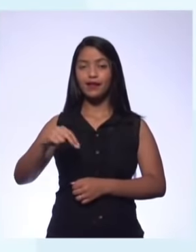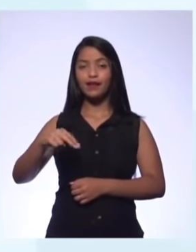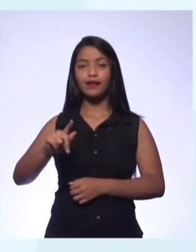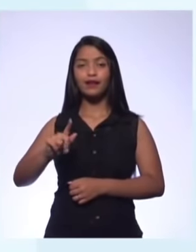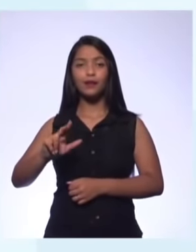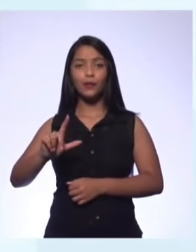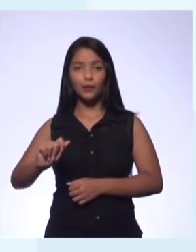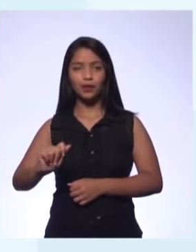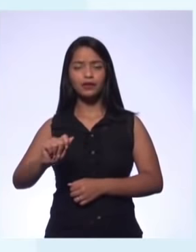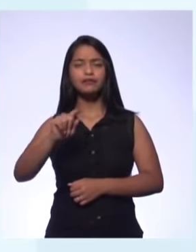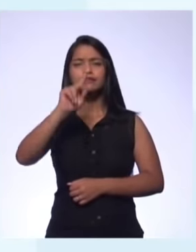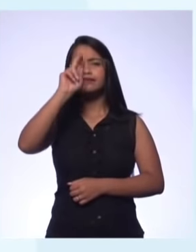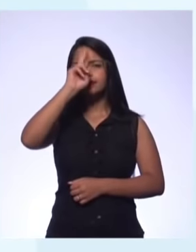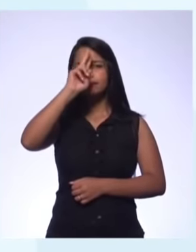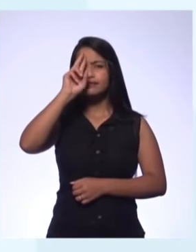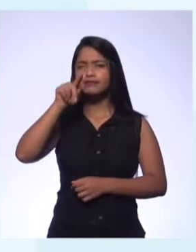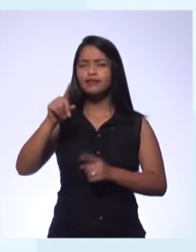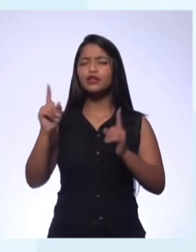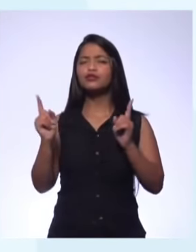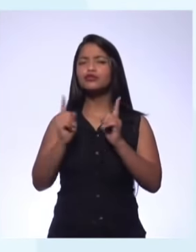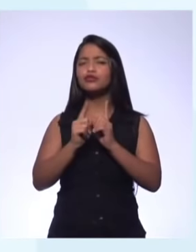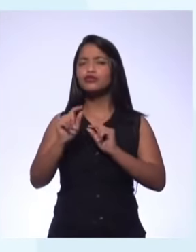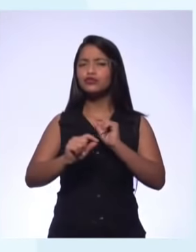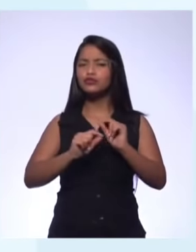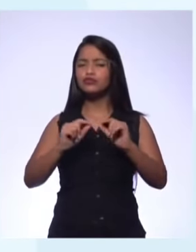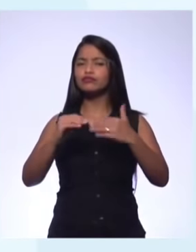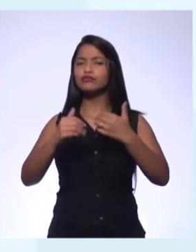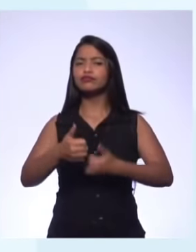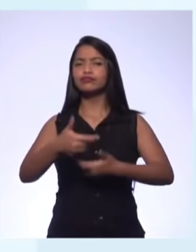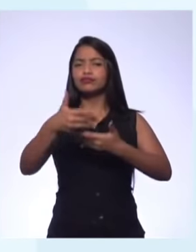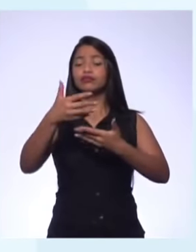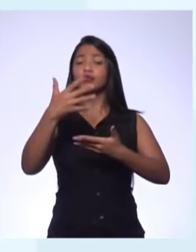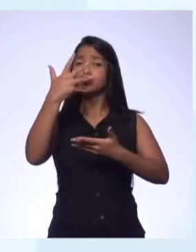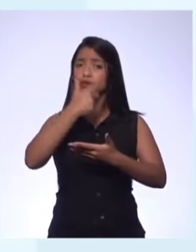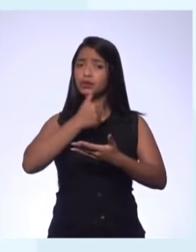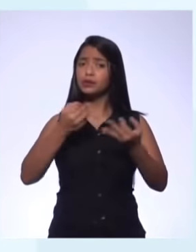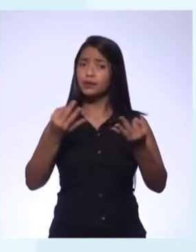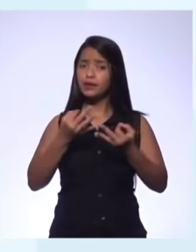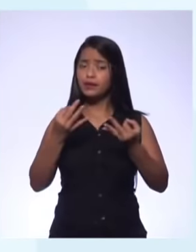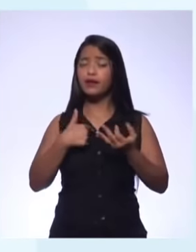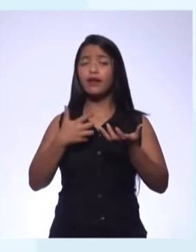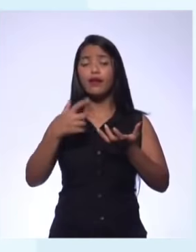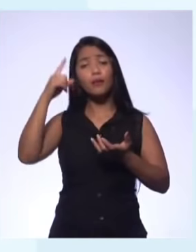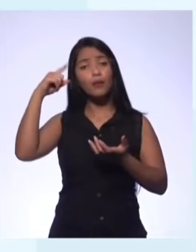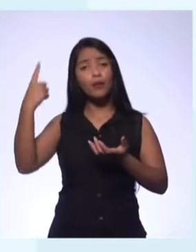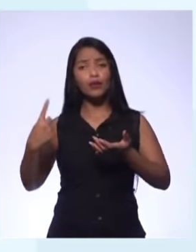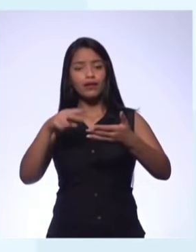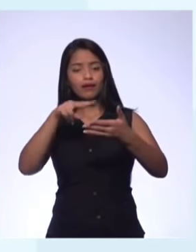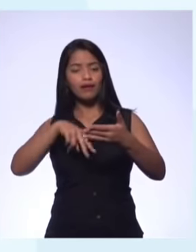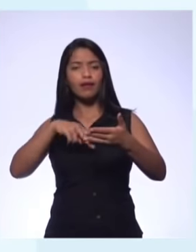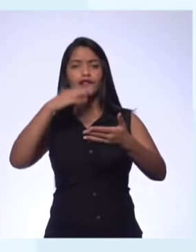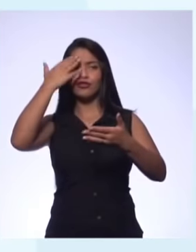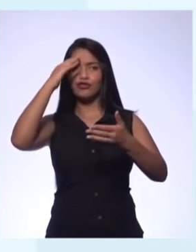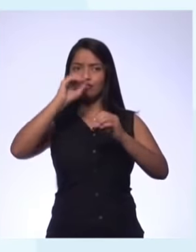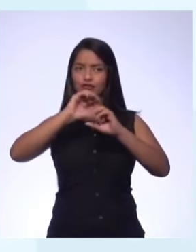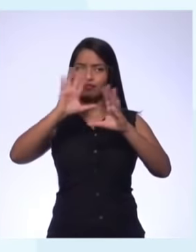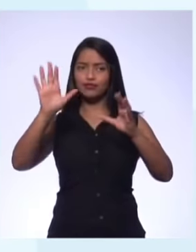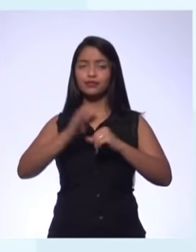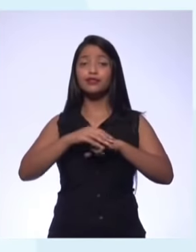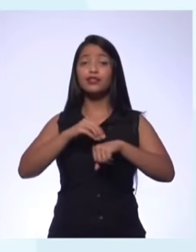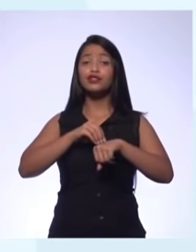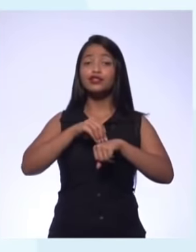você se lembra desse conto. Mas é para resumir bonitinho, porque eu quero que a Mônica depois entenda. E aí eu coloquei até a Maria Angula cozinhando ali, porque já dá uma dica